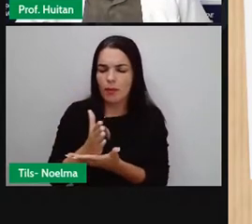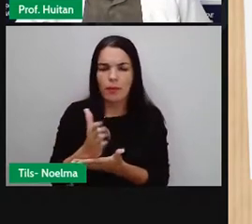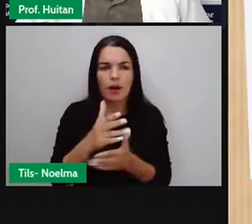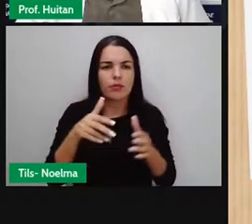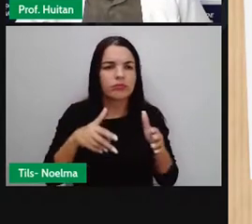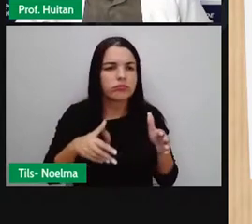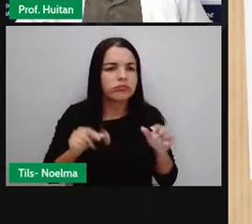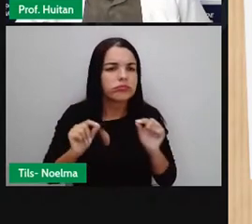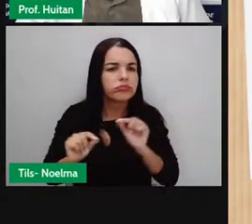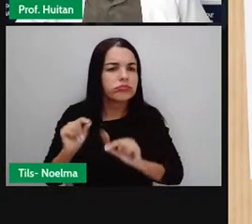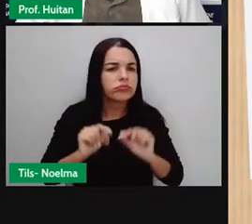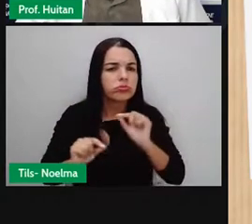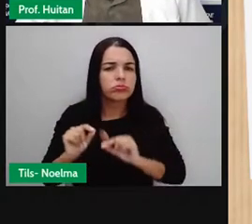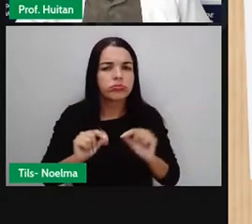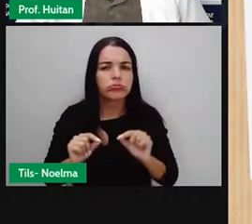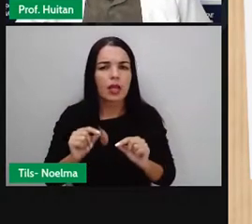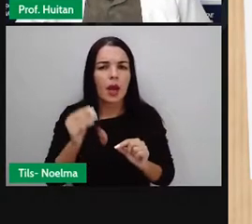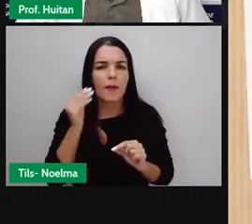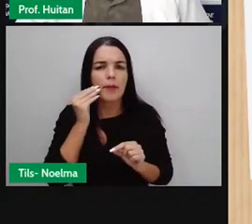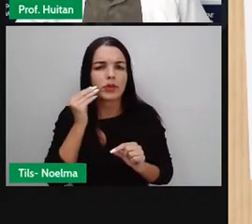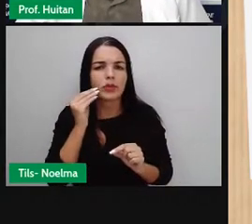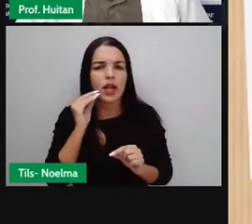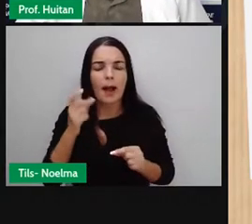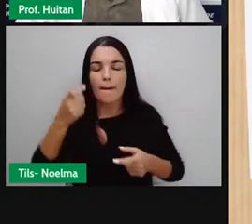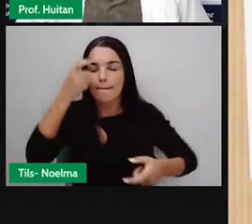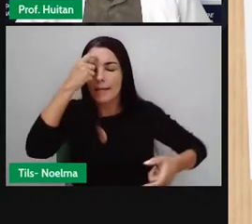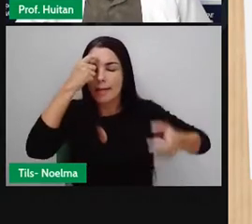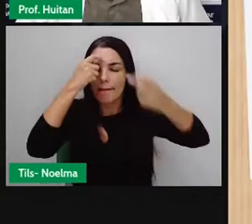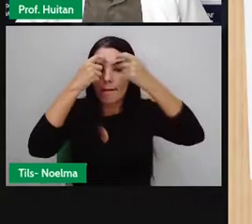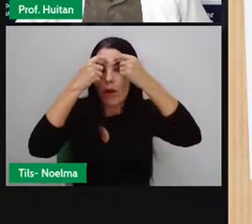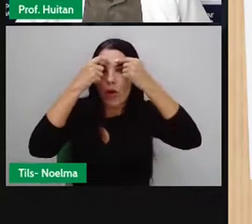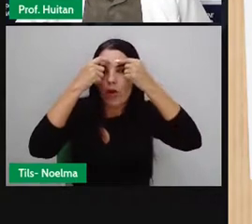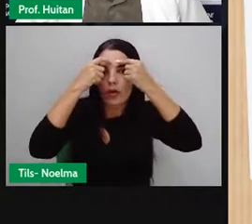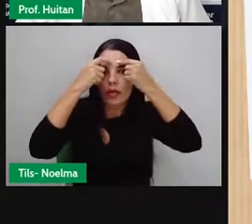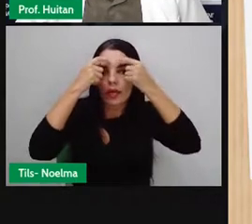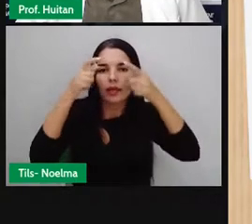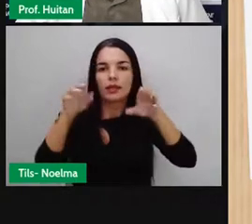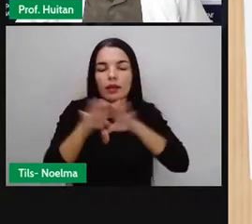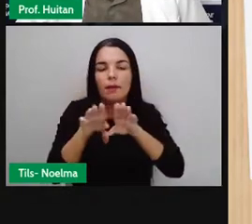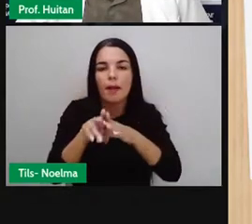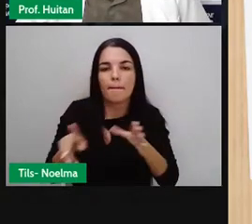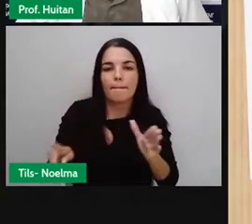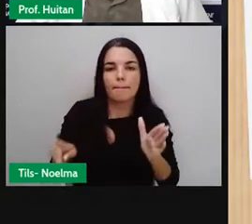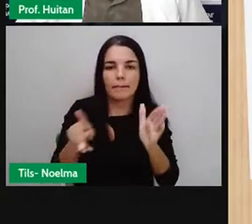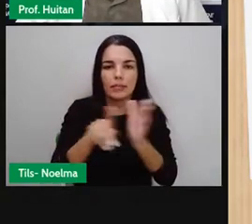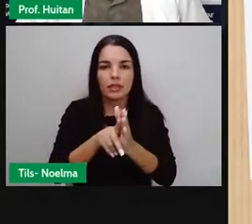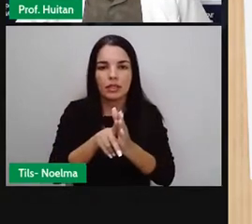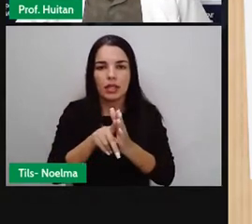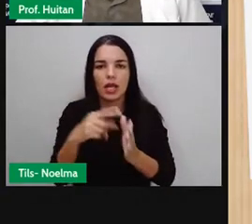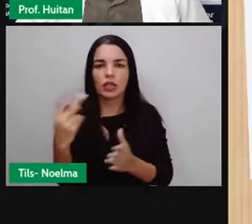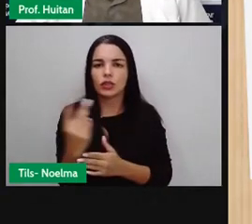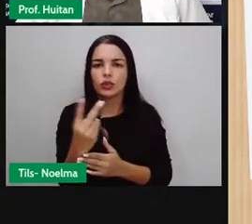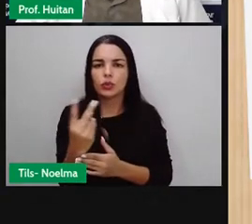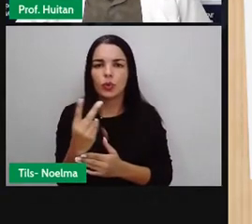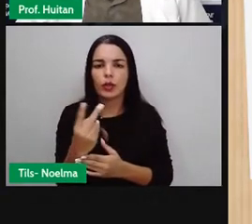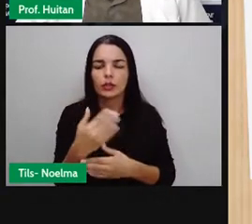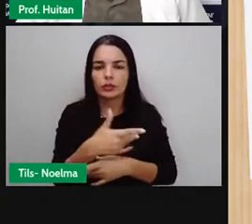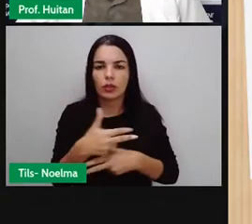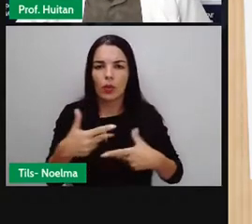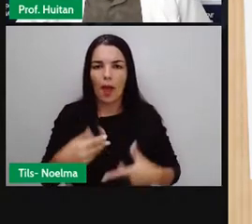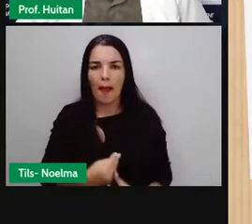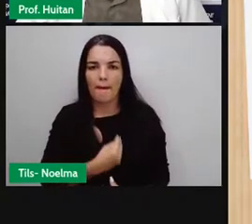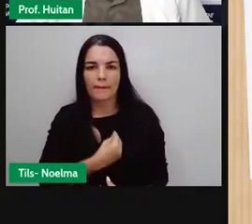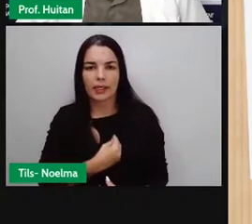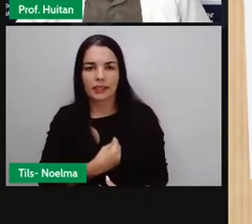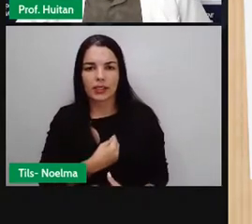para ser preenchida pela memória e pelo pertencimento. Essas duas coisas estão presentes